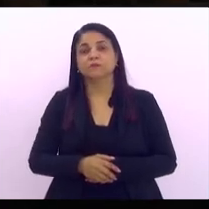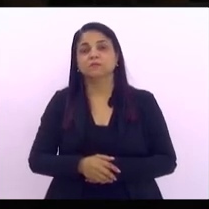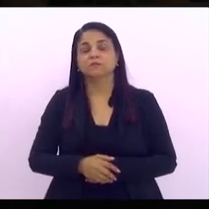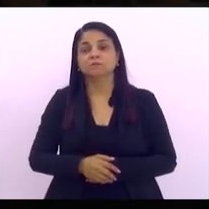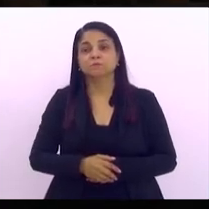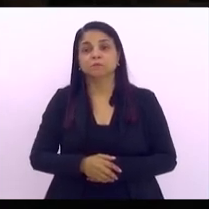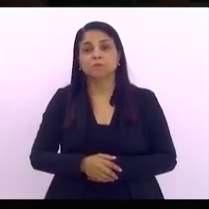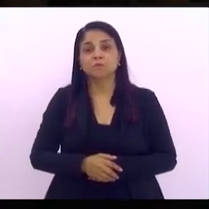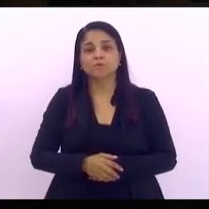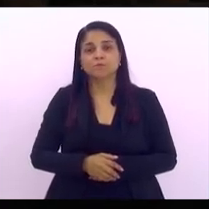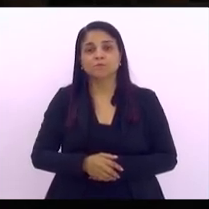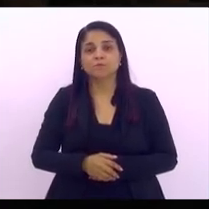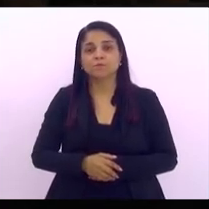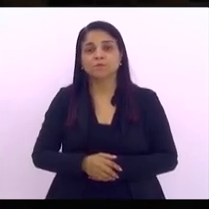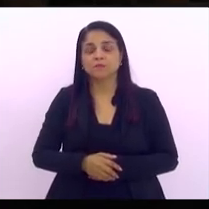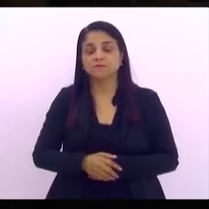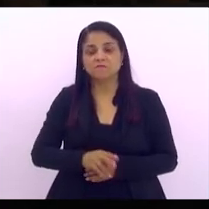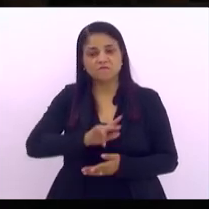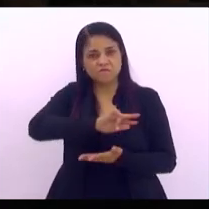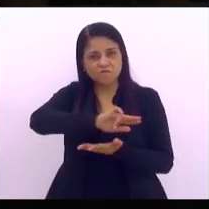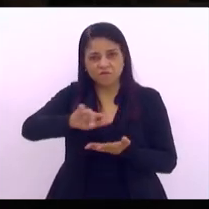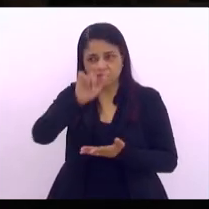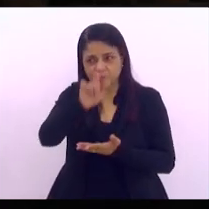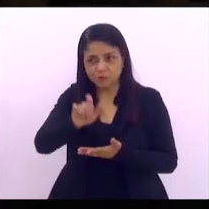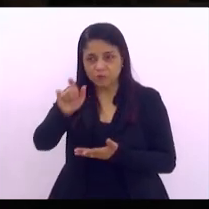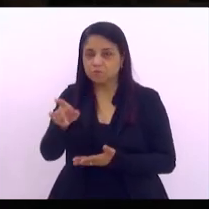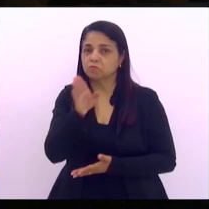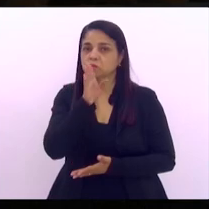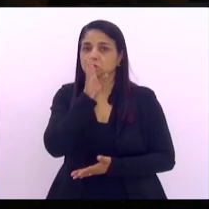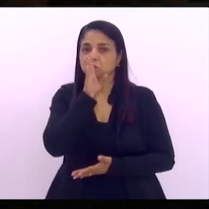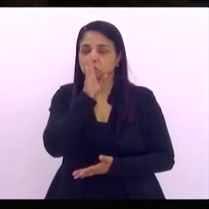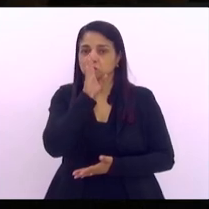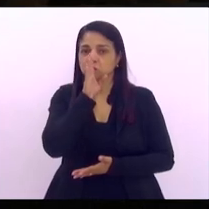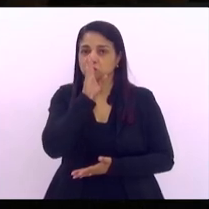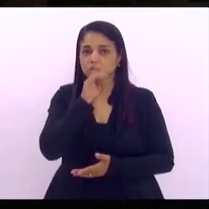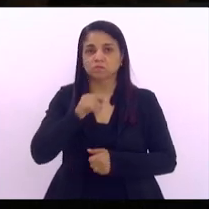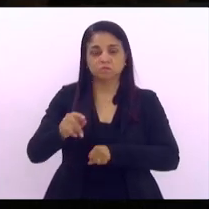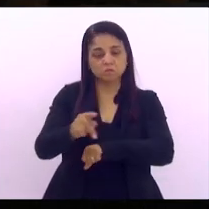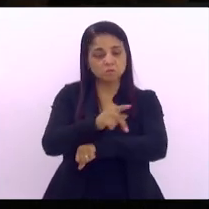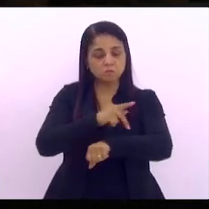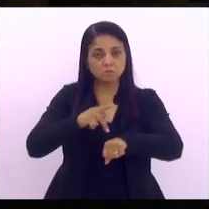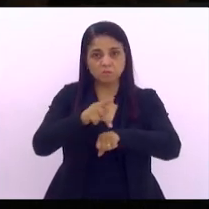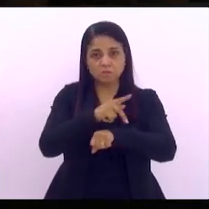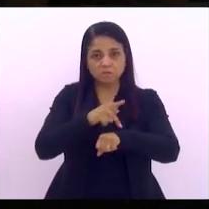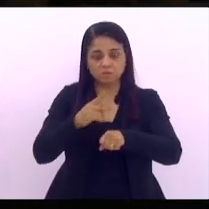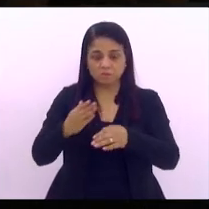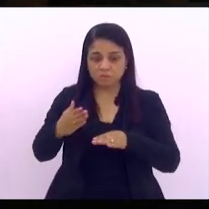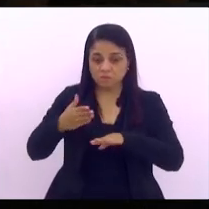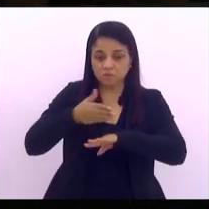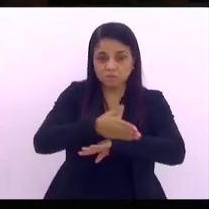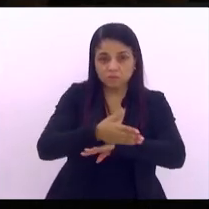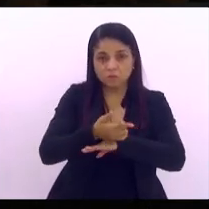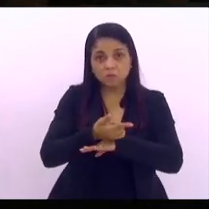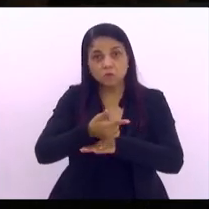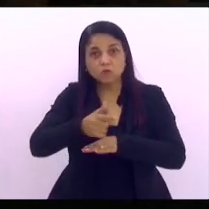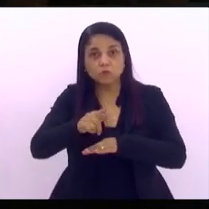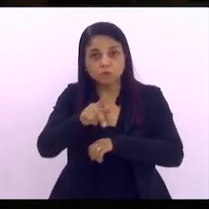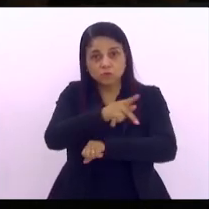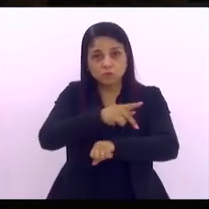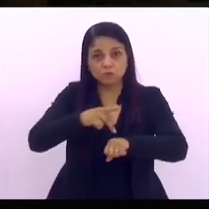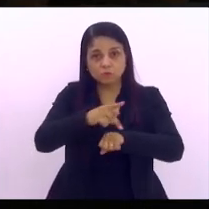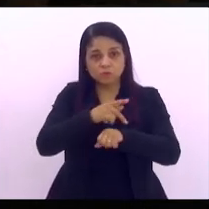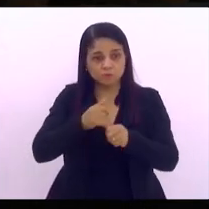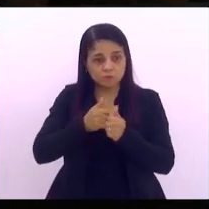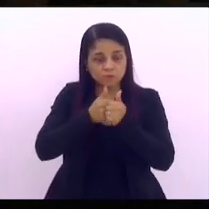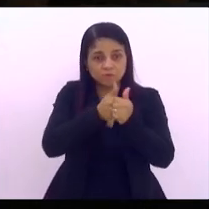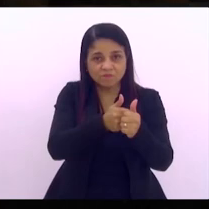ficaram em silêncio. Um país que invade o outro, de per si, ele